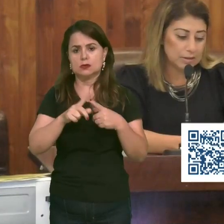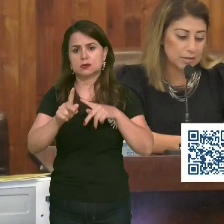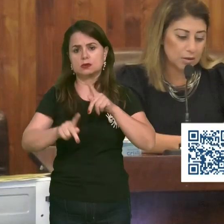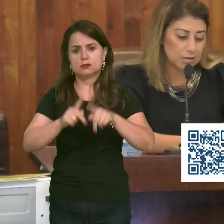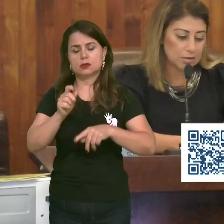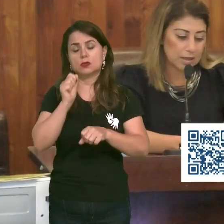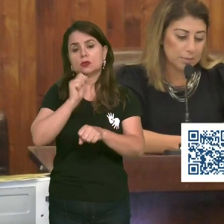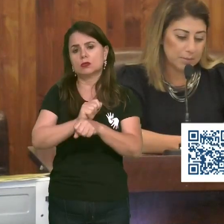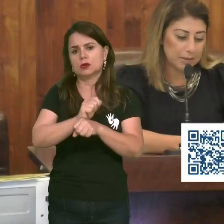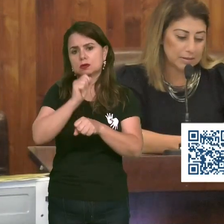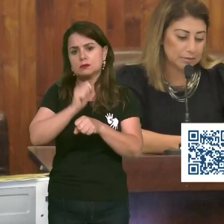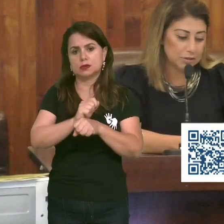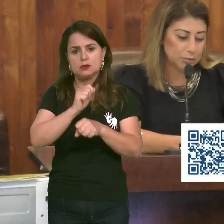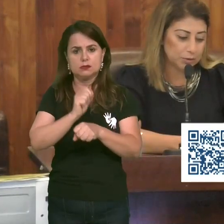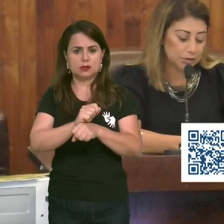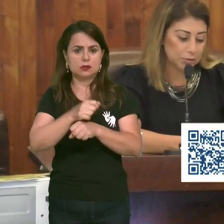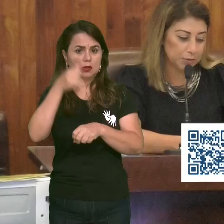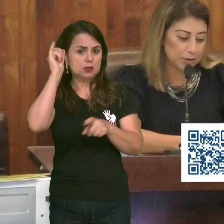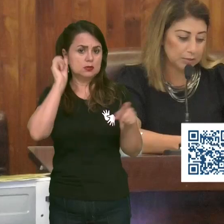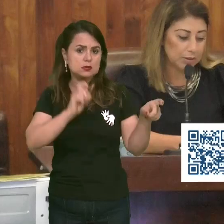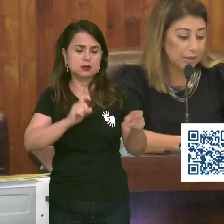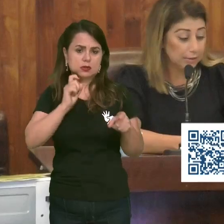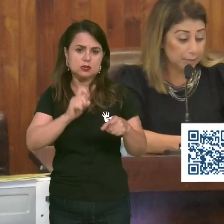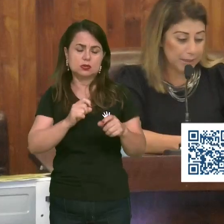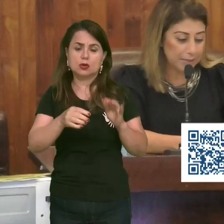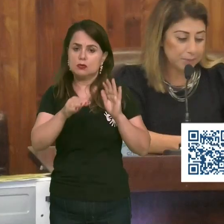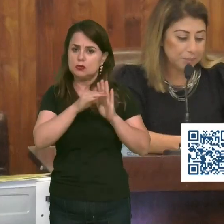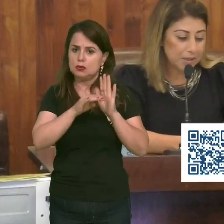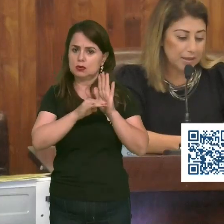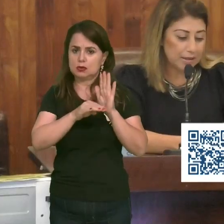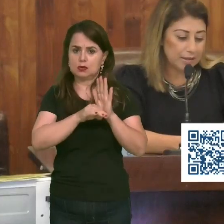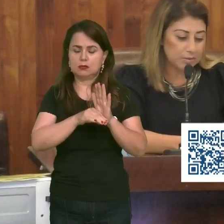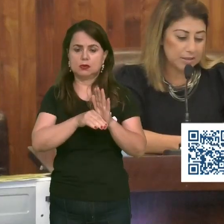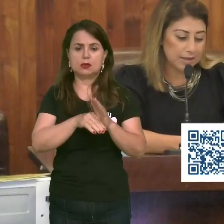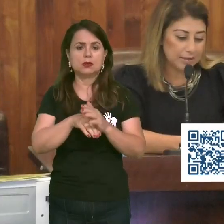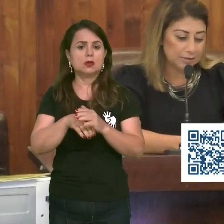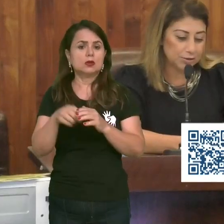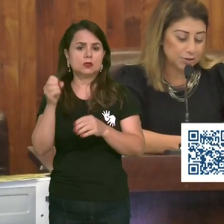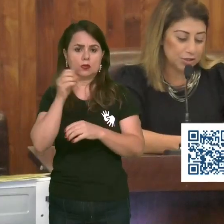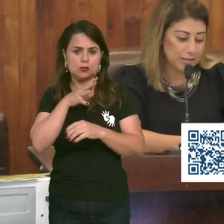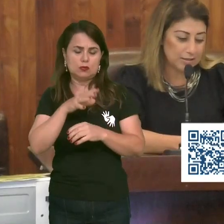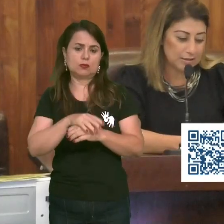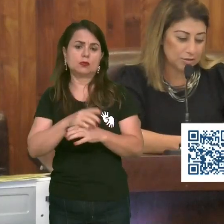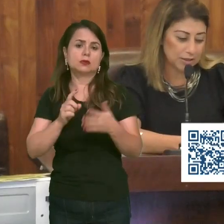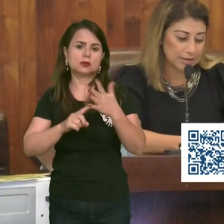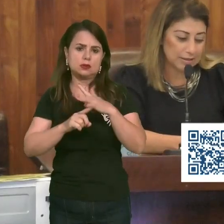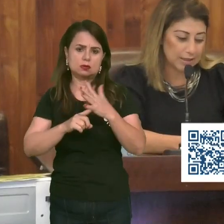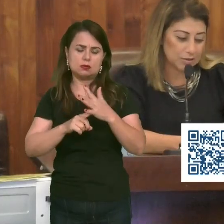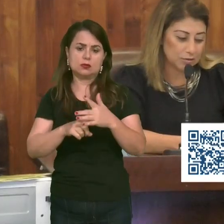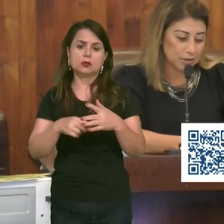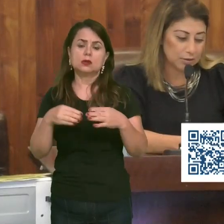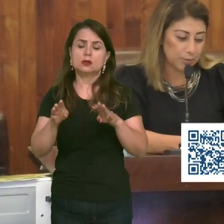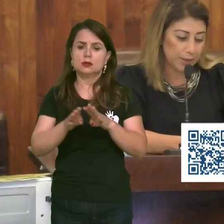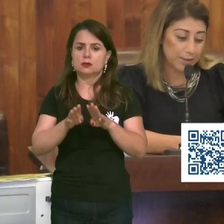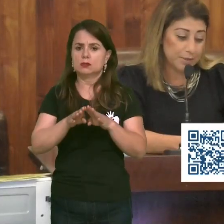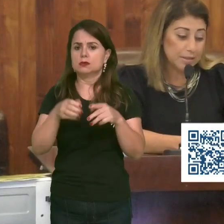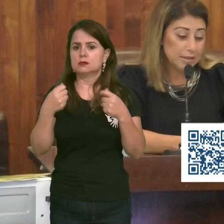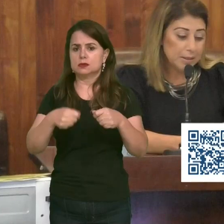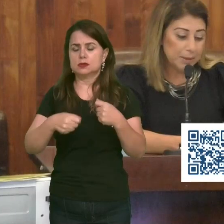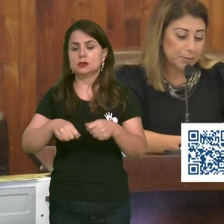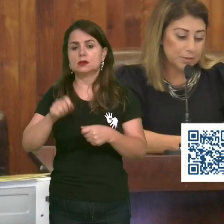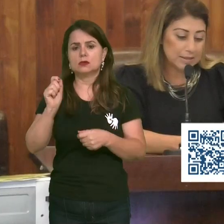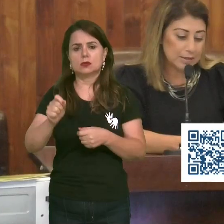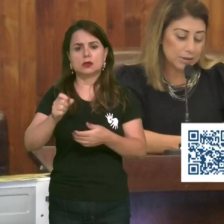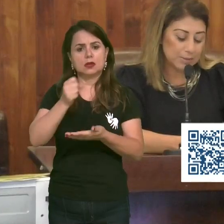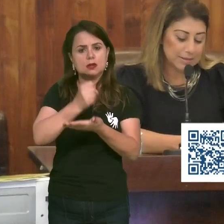aguardam ansiosos a implementação deste importante programa também requeremos em caráter de urgência sejam cadastrados no cartão Prime